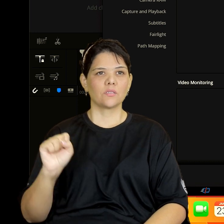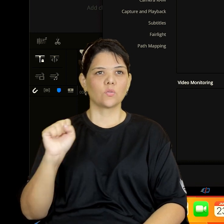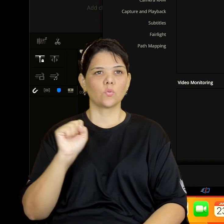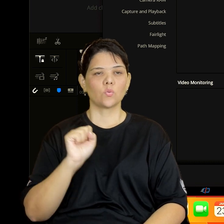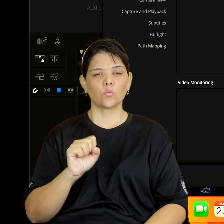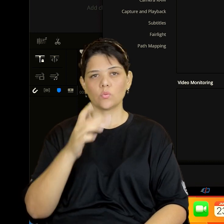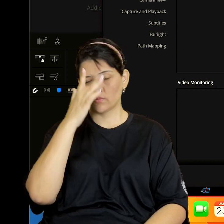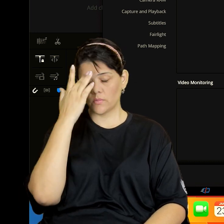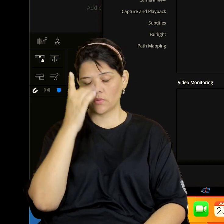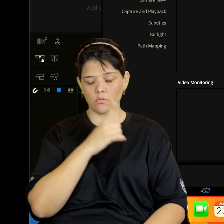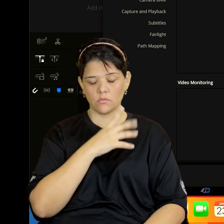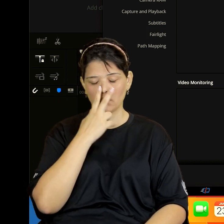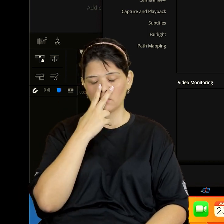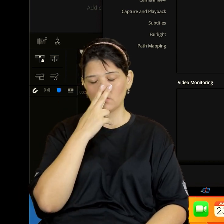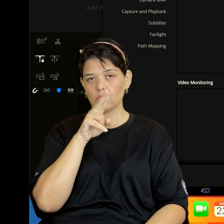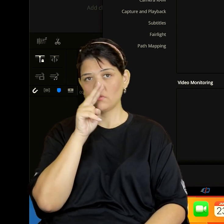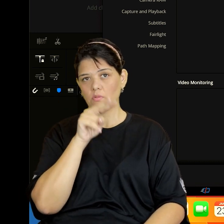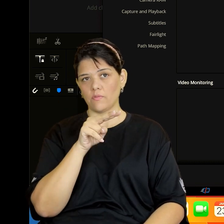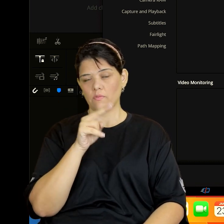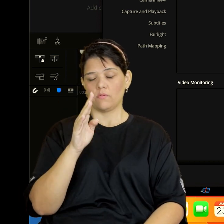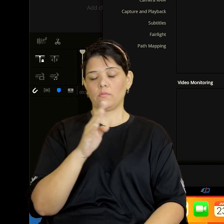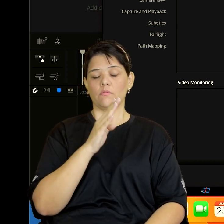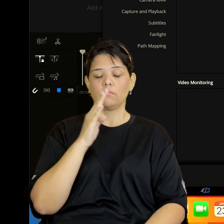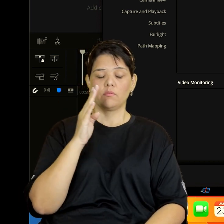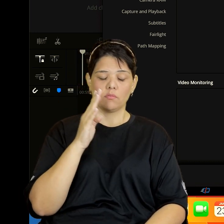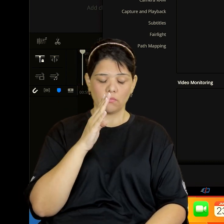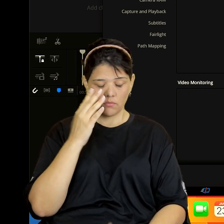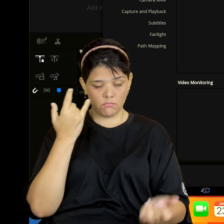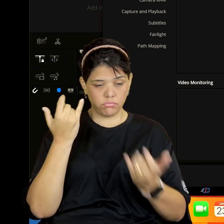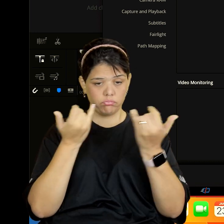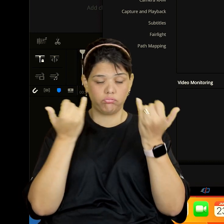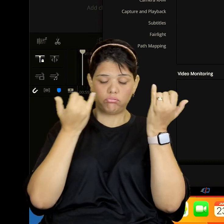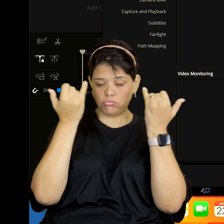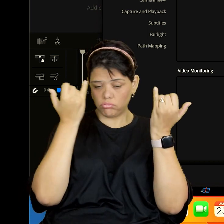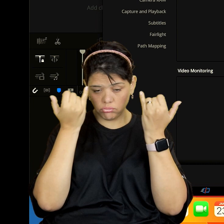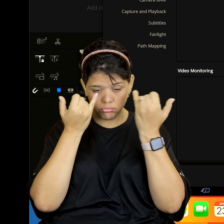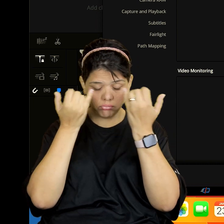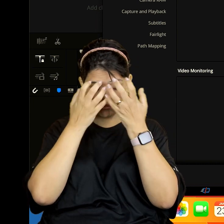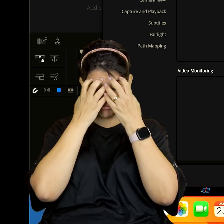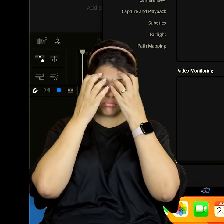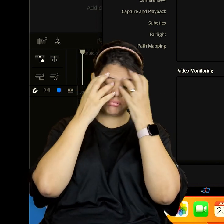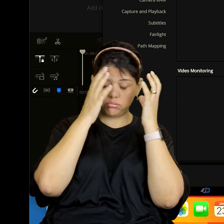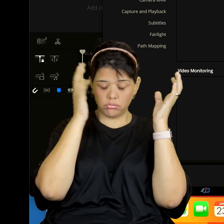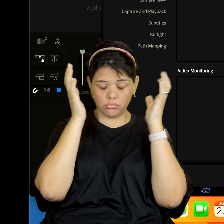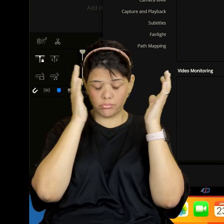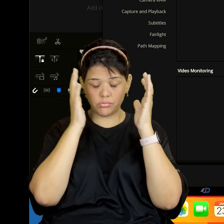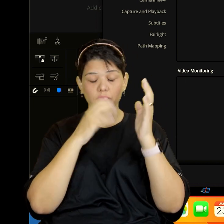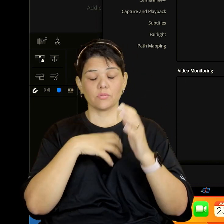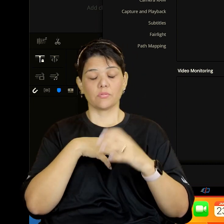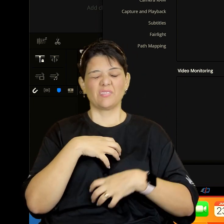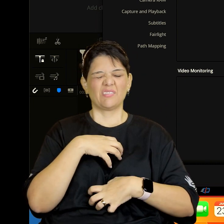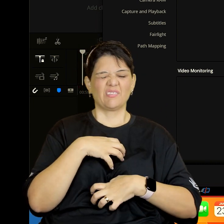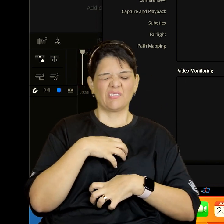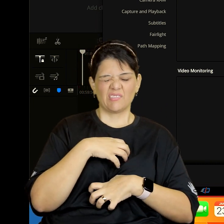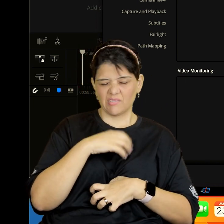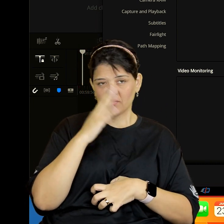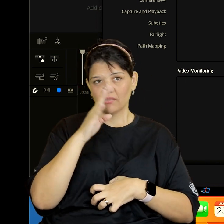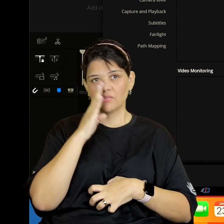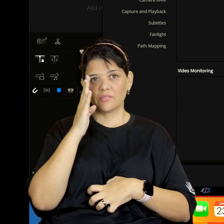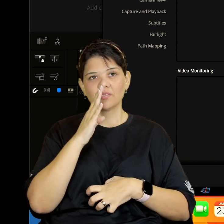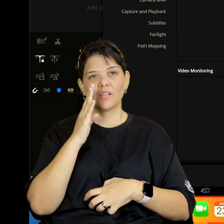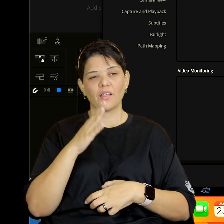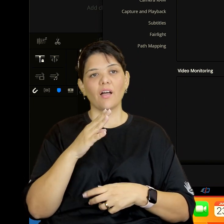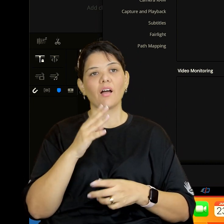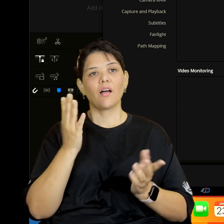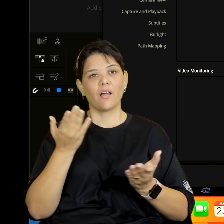do movimento em si. Foi muita informação em pouco tempo. Então, muita gente passou mal, ficou enjoada e tudo mais, mas acontece. E agora a gente